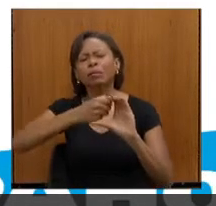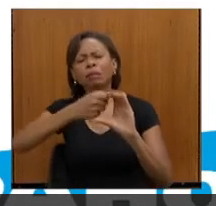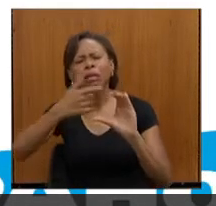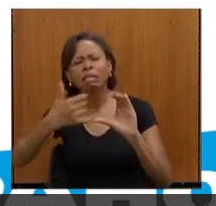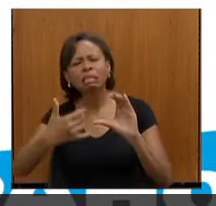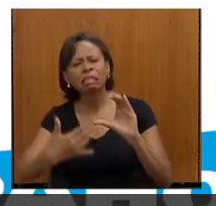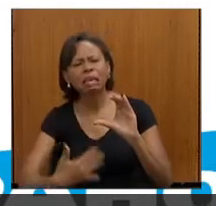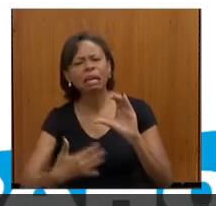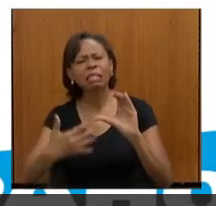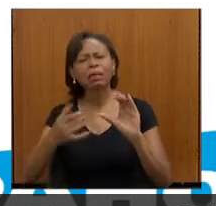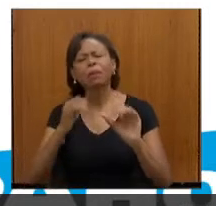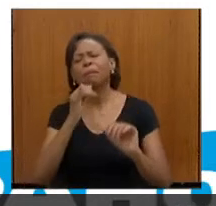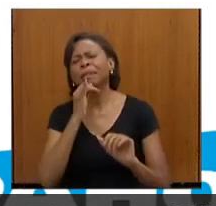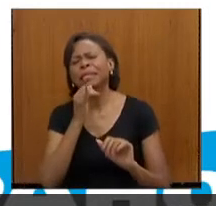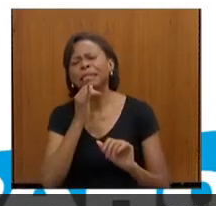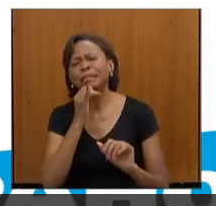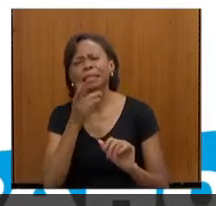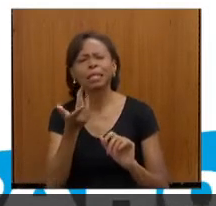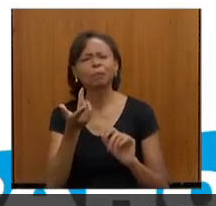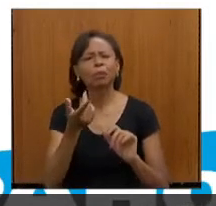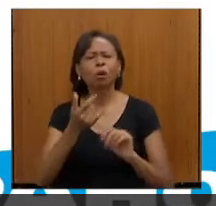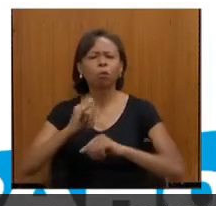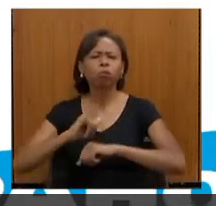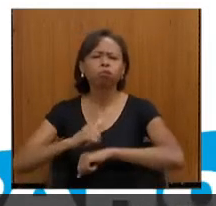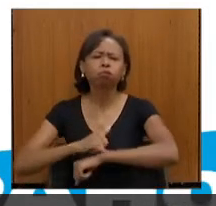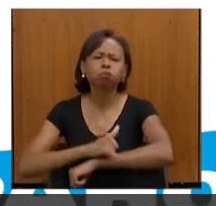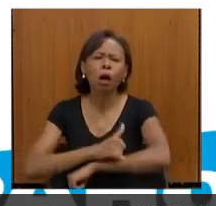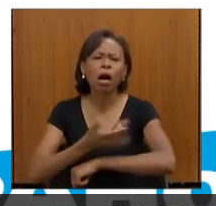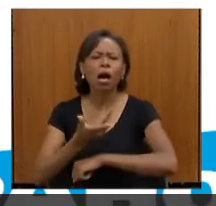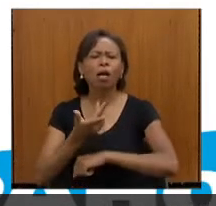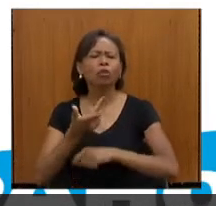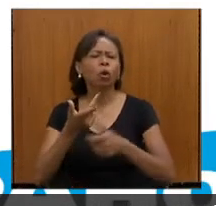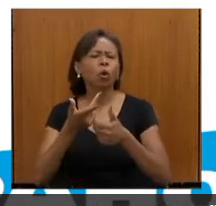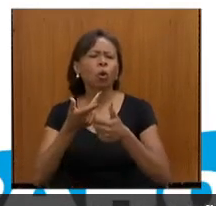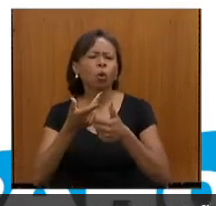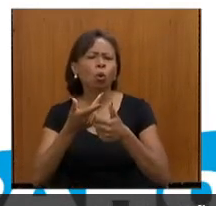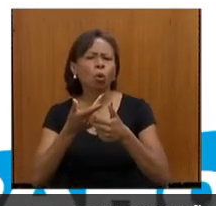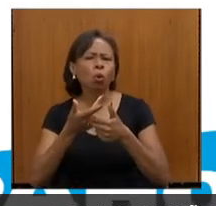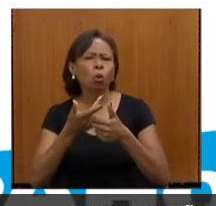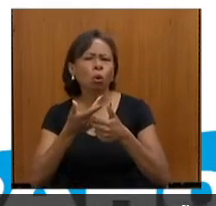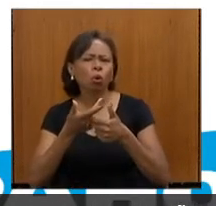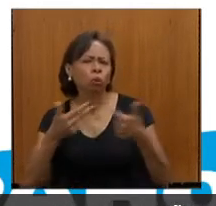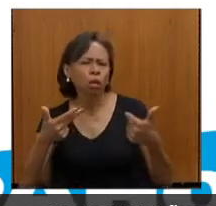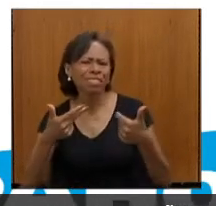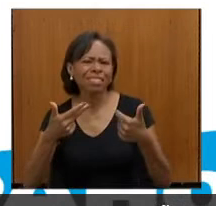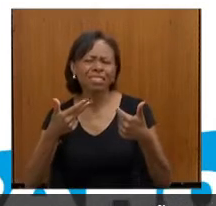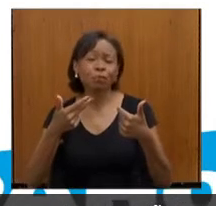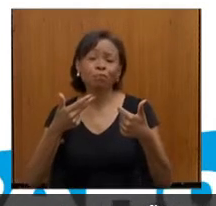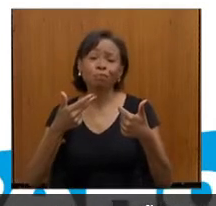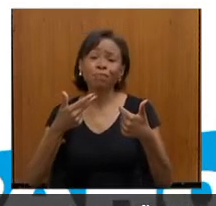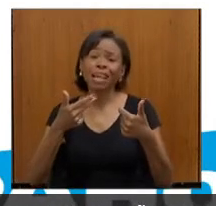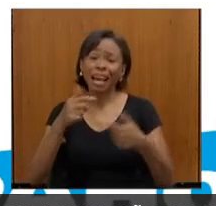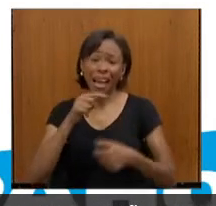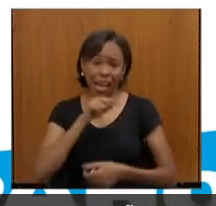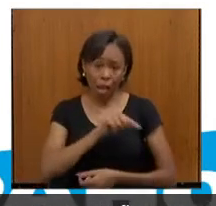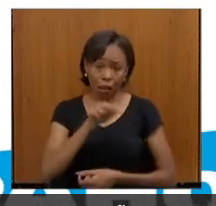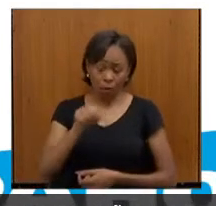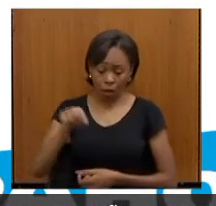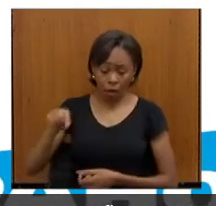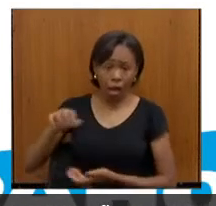uma obesidade ou alterações, sim, essas mulheres tinham mais